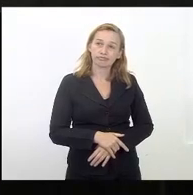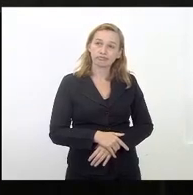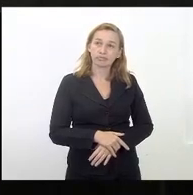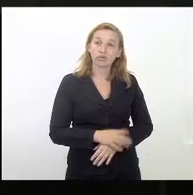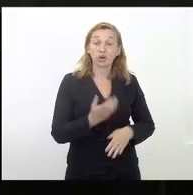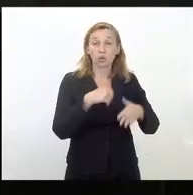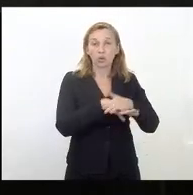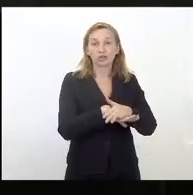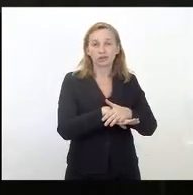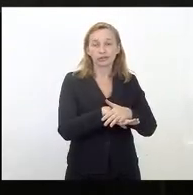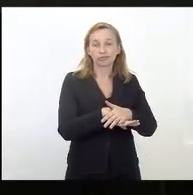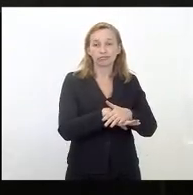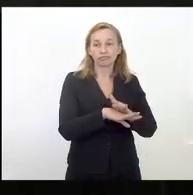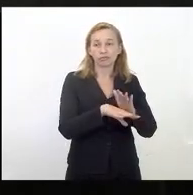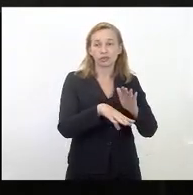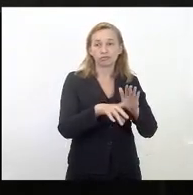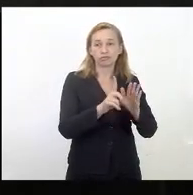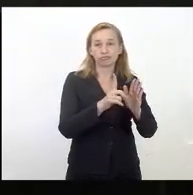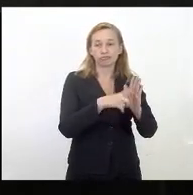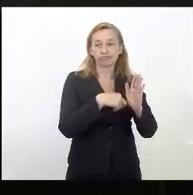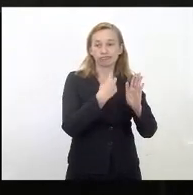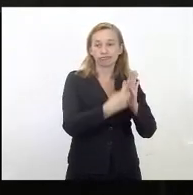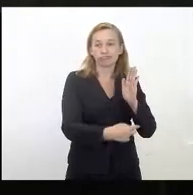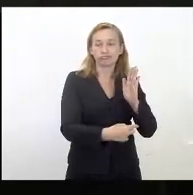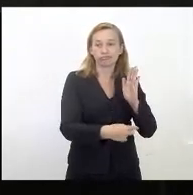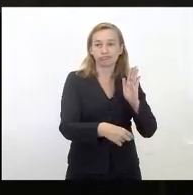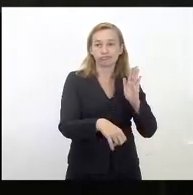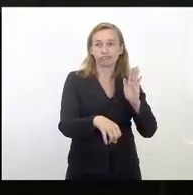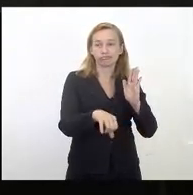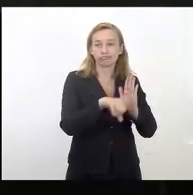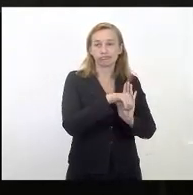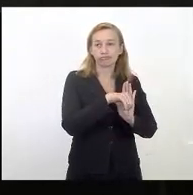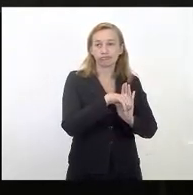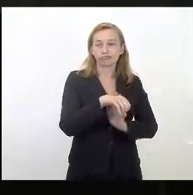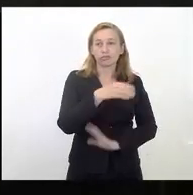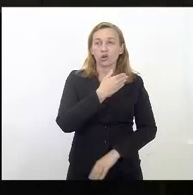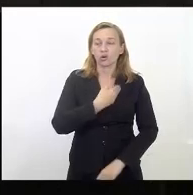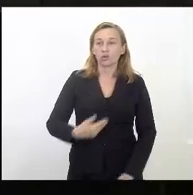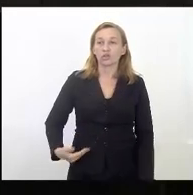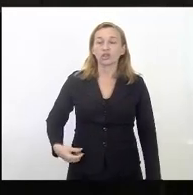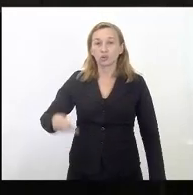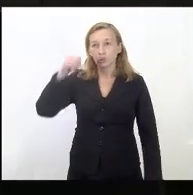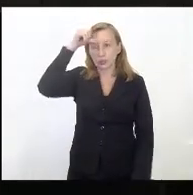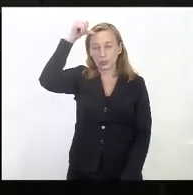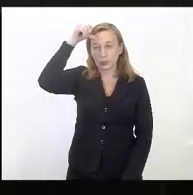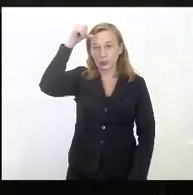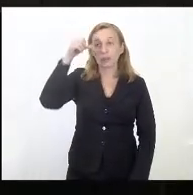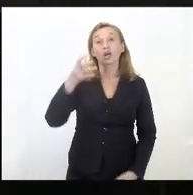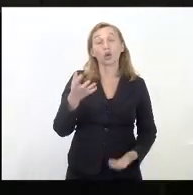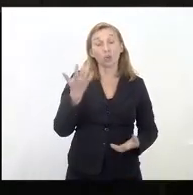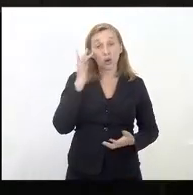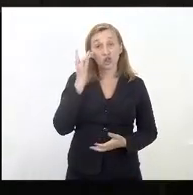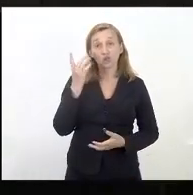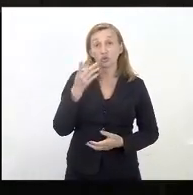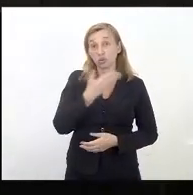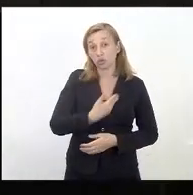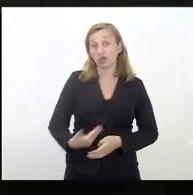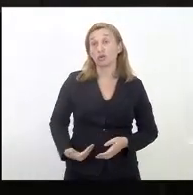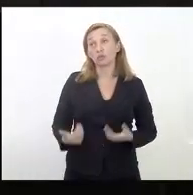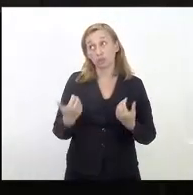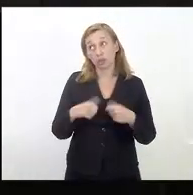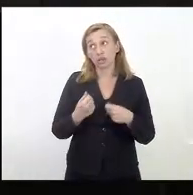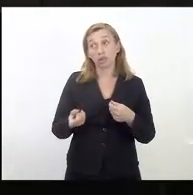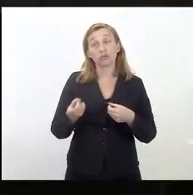pelo Governador Cláudio Castro eu acho que esse Parlamento precisa reafirmar a sua